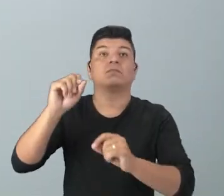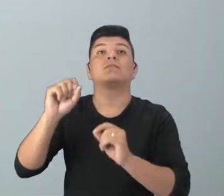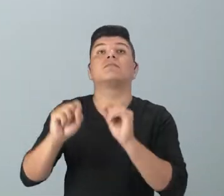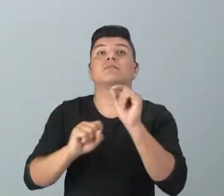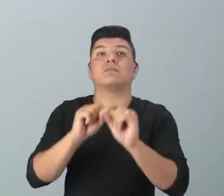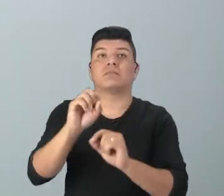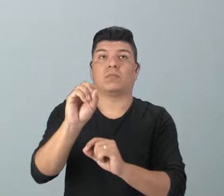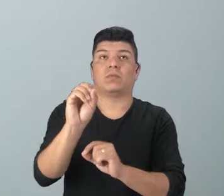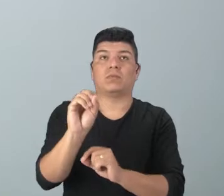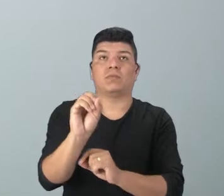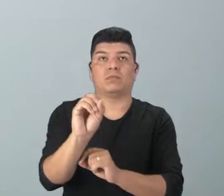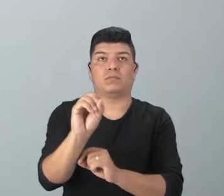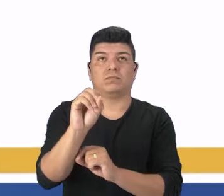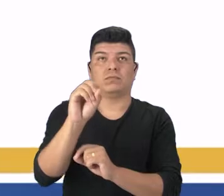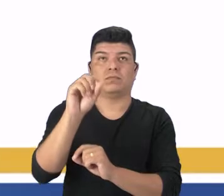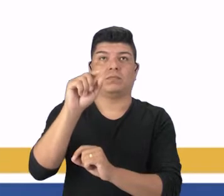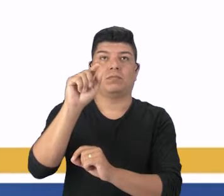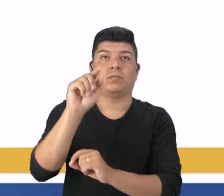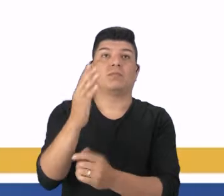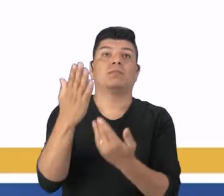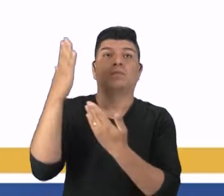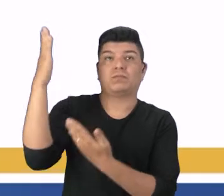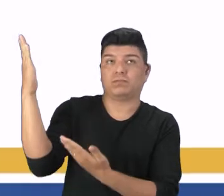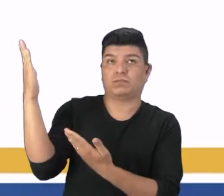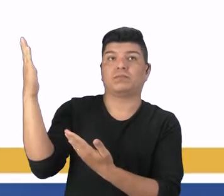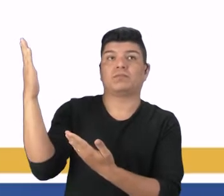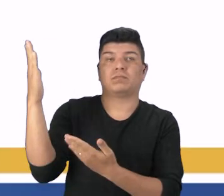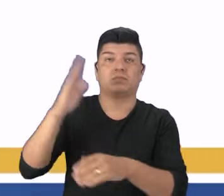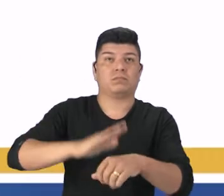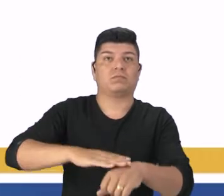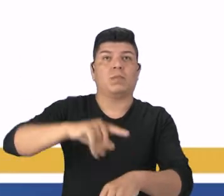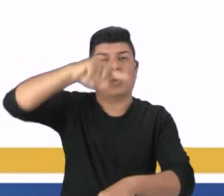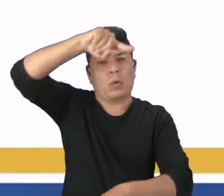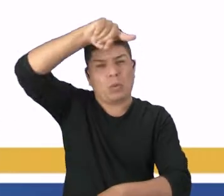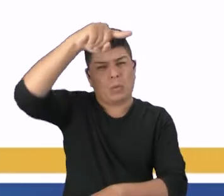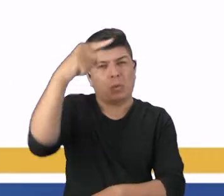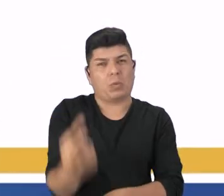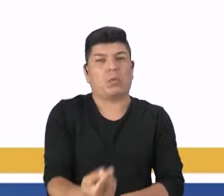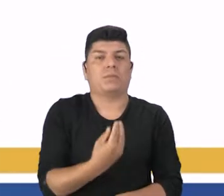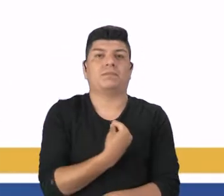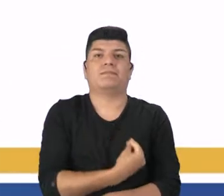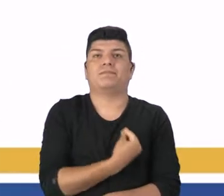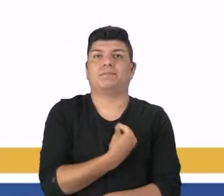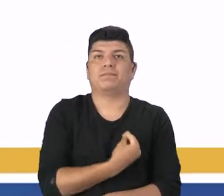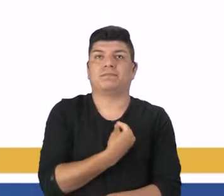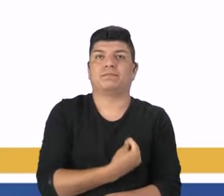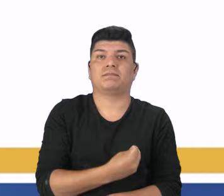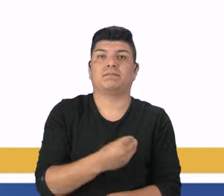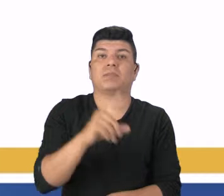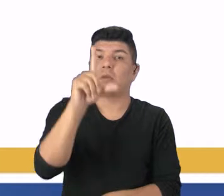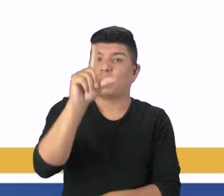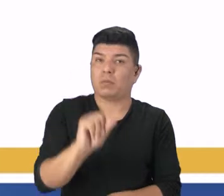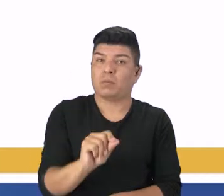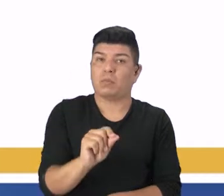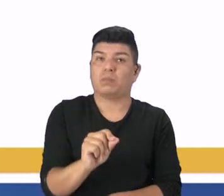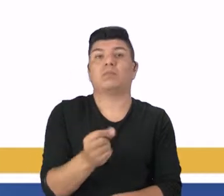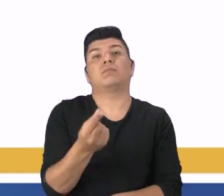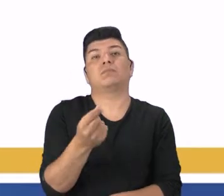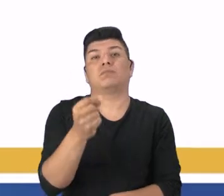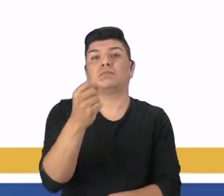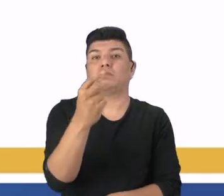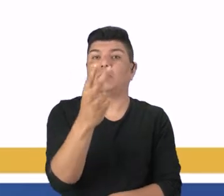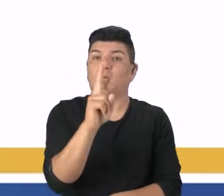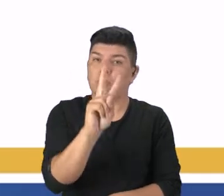das Nações Unidas mostram que mais de 1 bilhão de pessoas vivem com menos de $1 por dia, menos